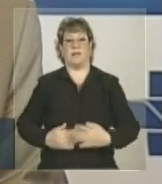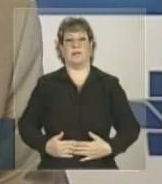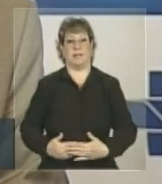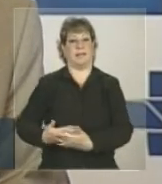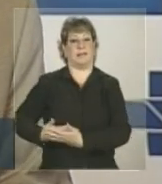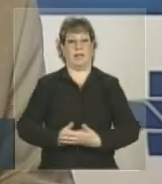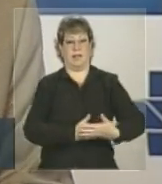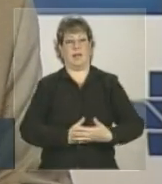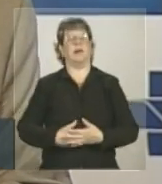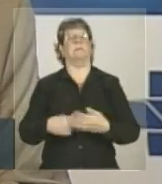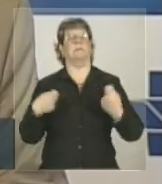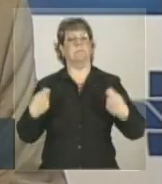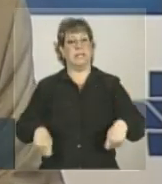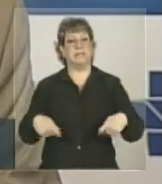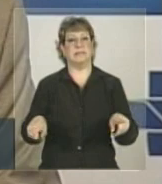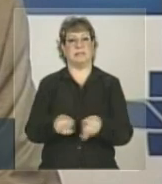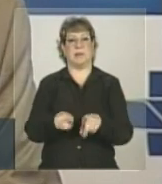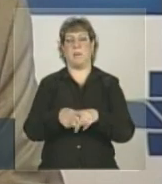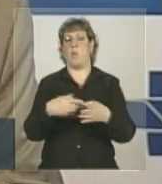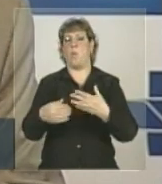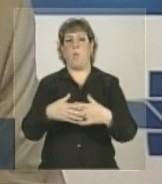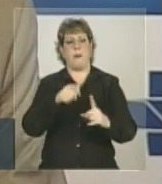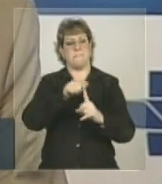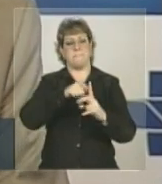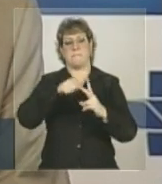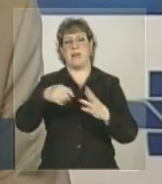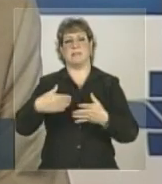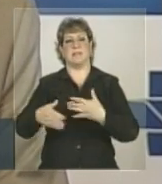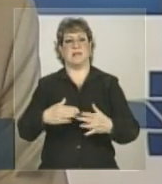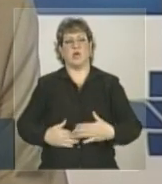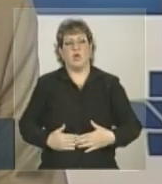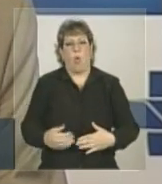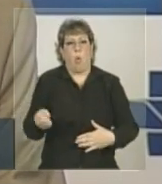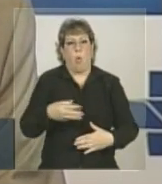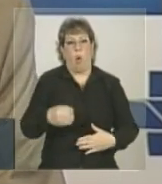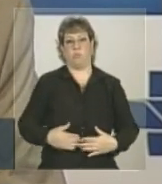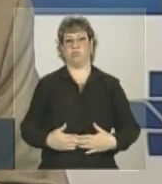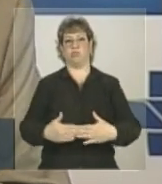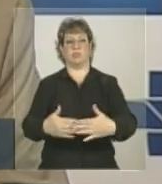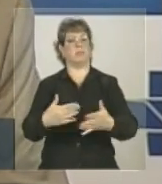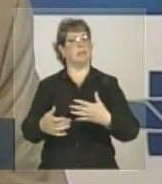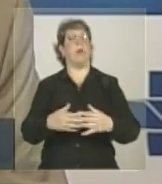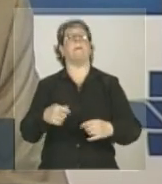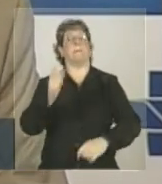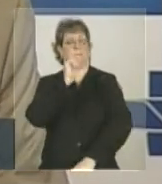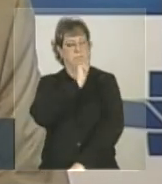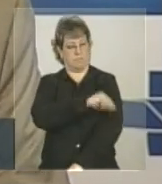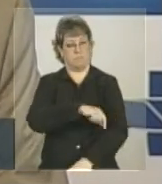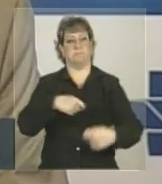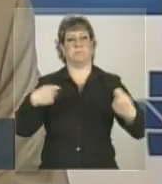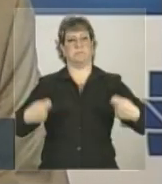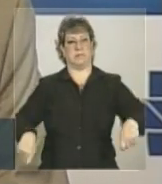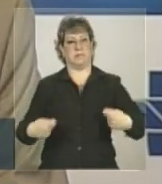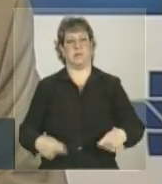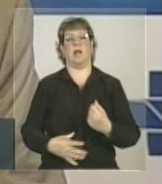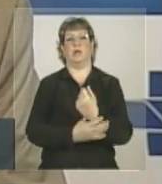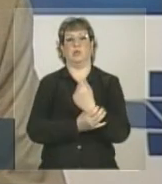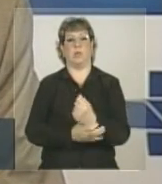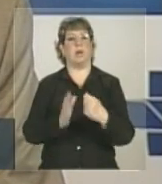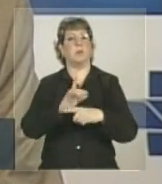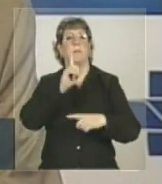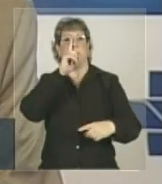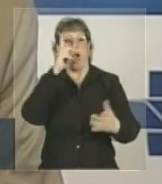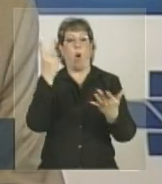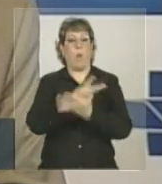período da gestação. Isso é importante, alertar bem o seguinte: a vacina de influenza, ela é absolutamente segura para o uso da